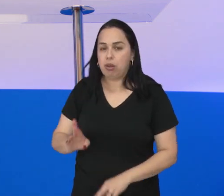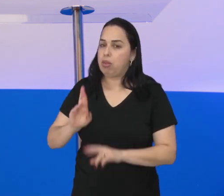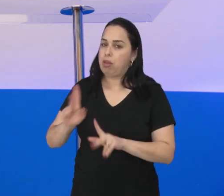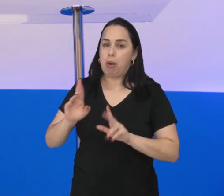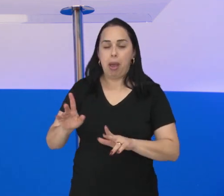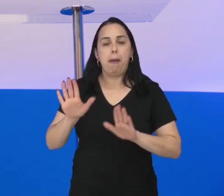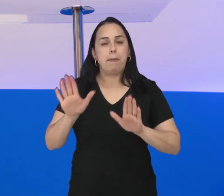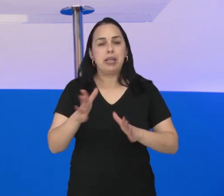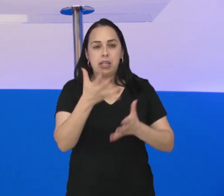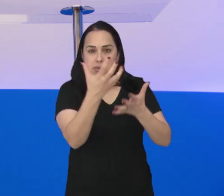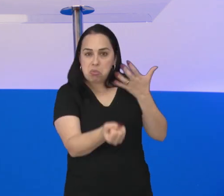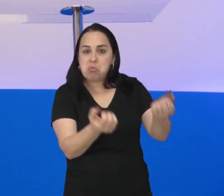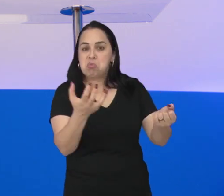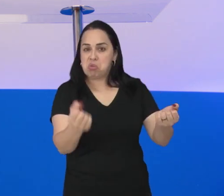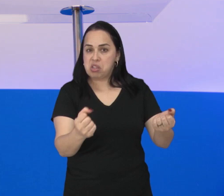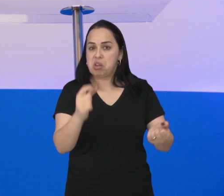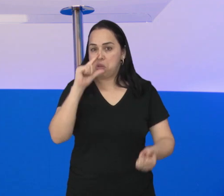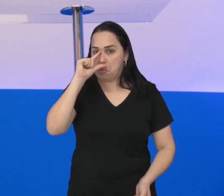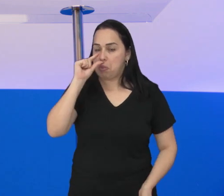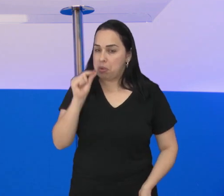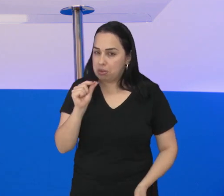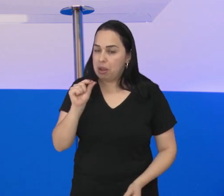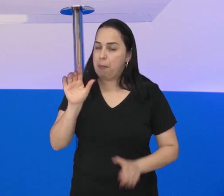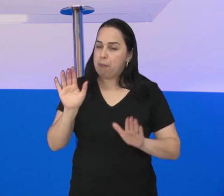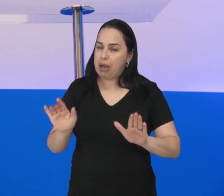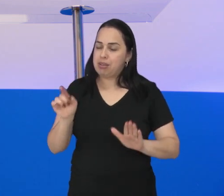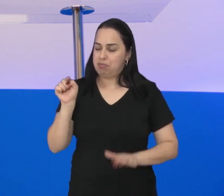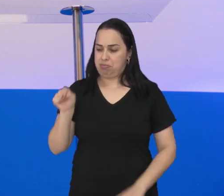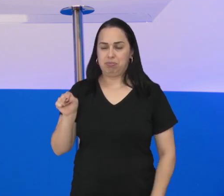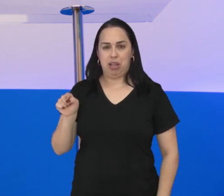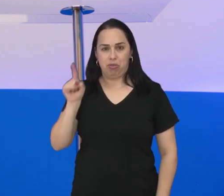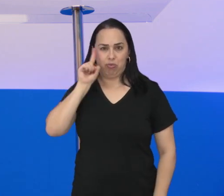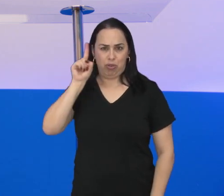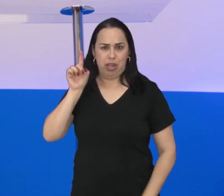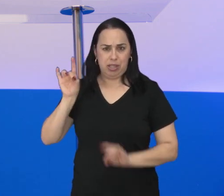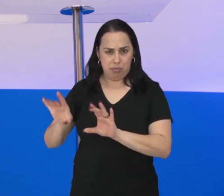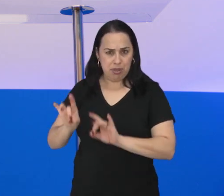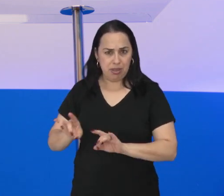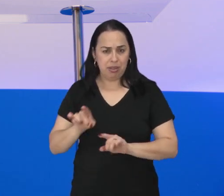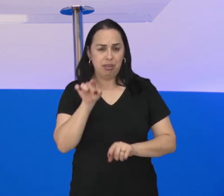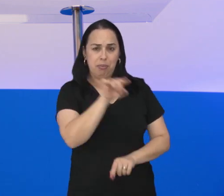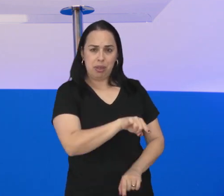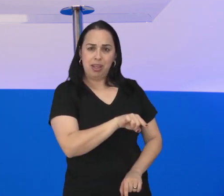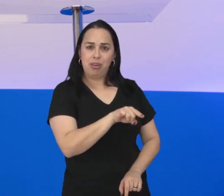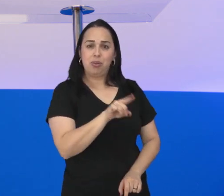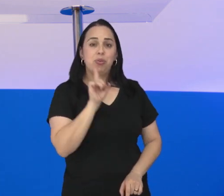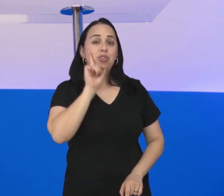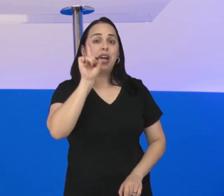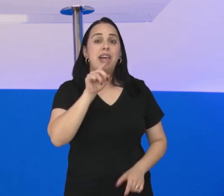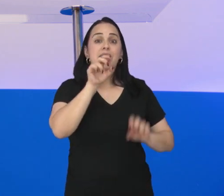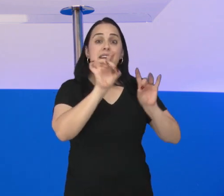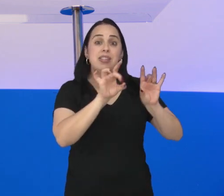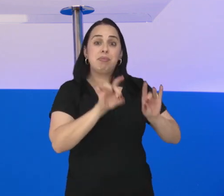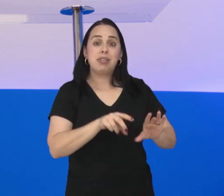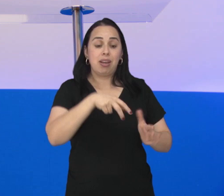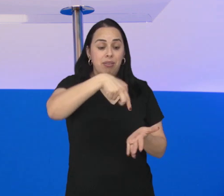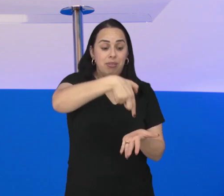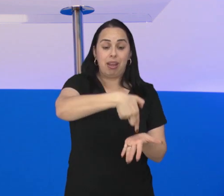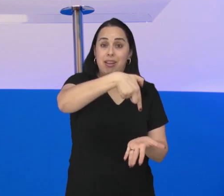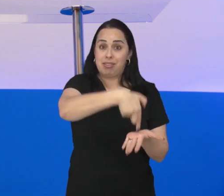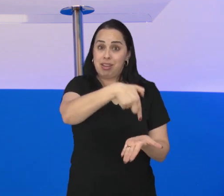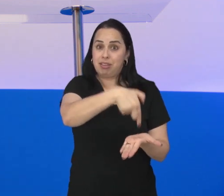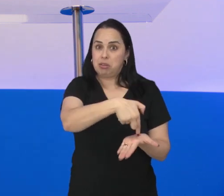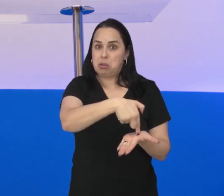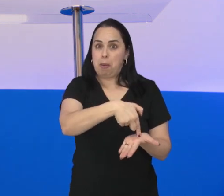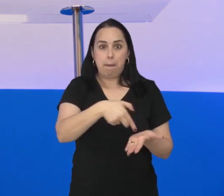do Halloween. Mas sabia que além do Dia das Bruxas, o 31 de outubro no nosso país é também o Dia do Saci, uma das